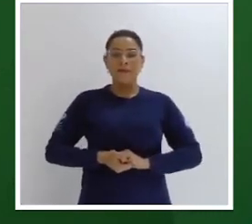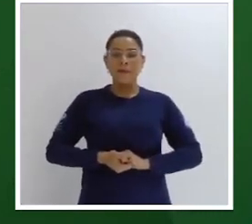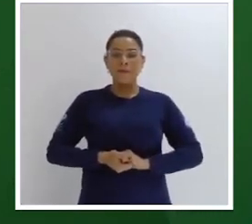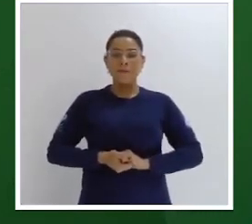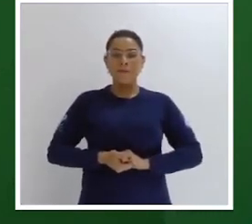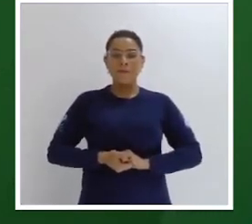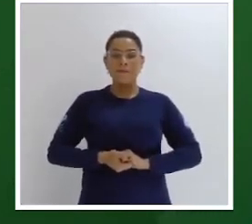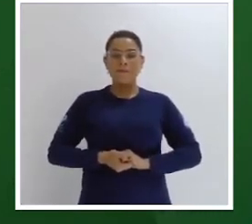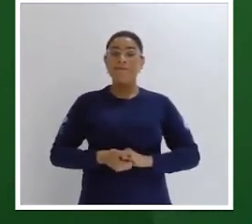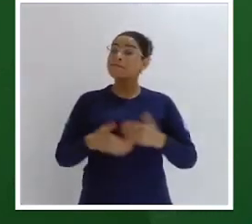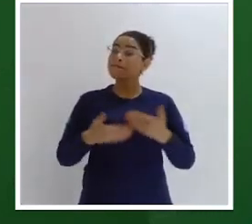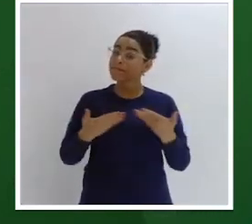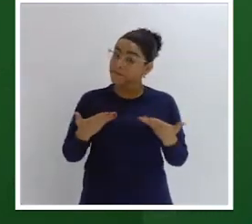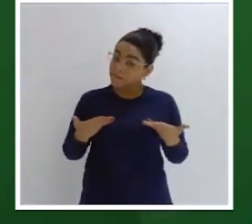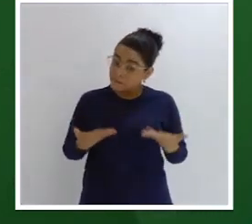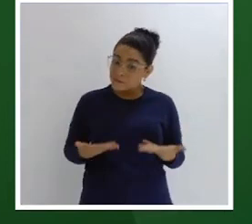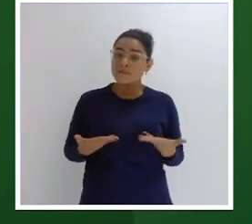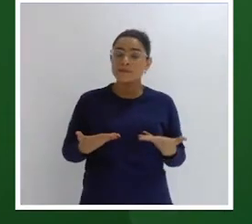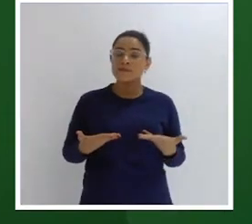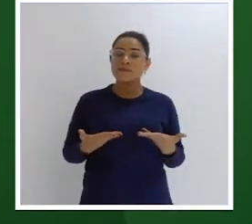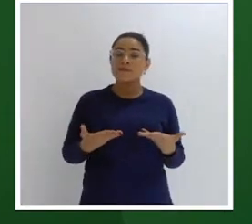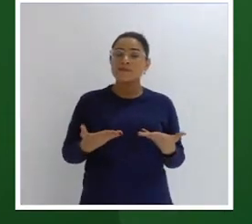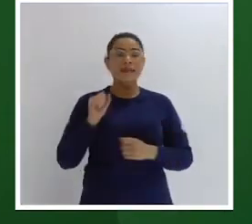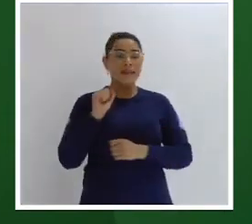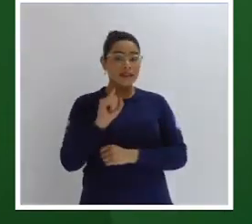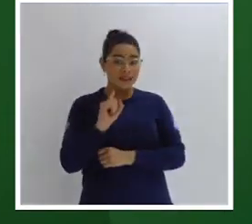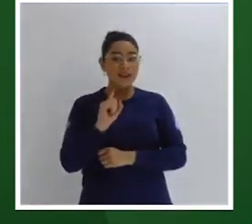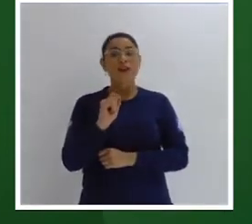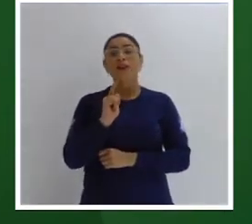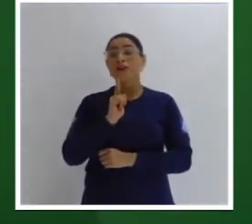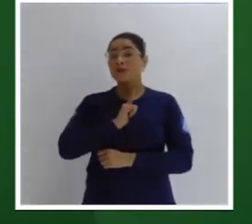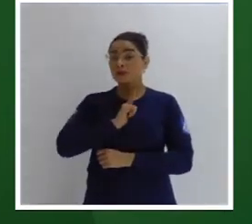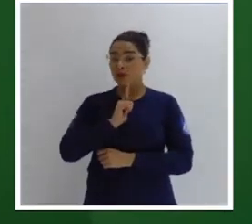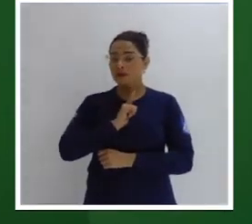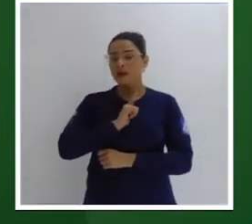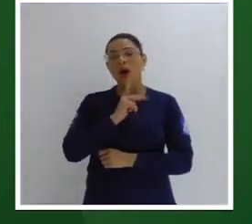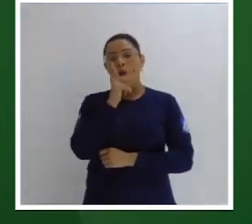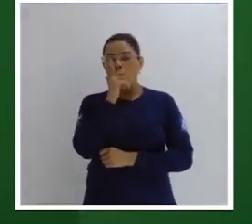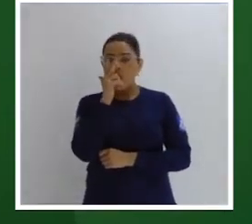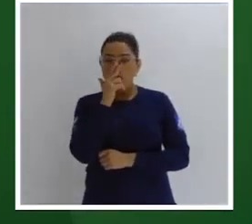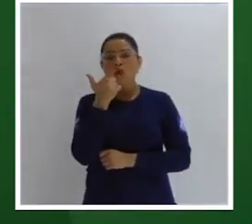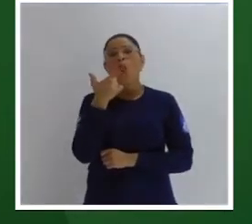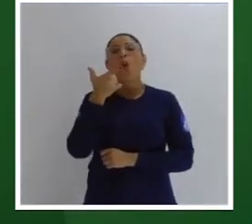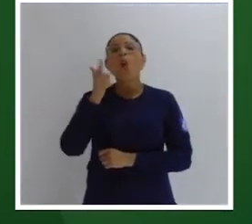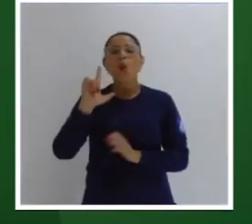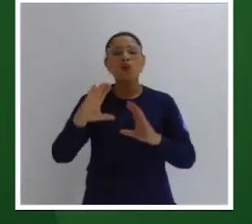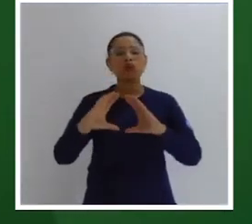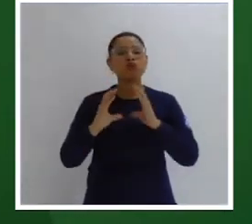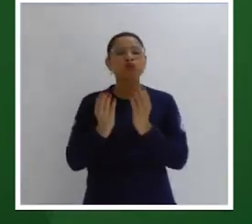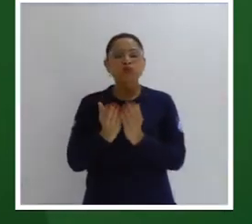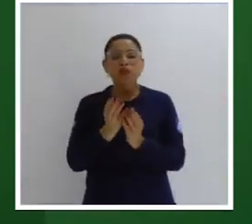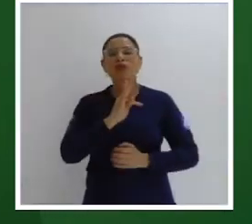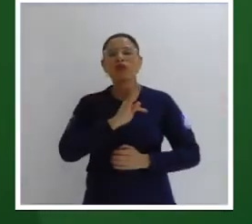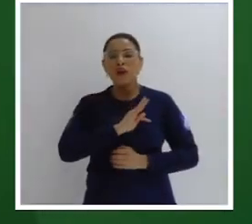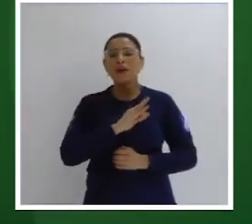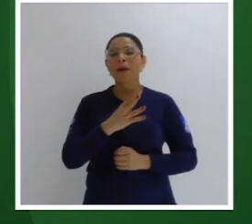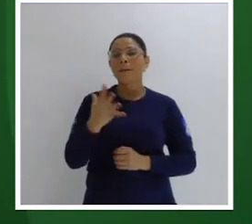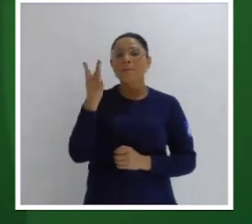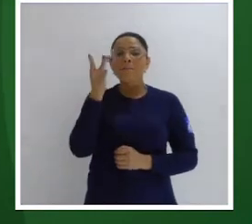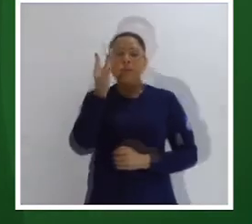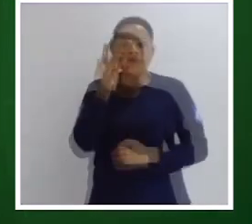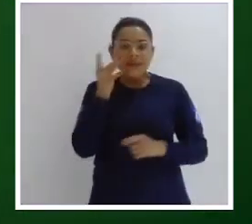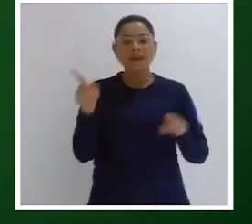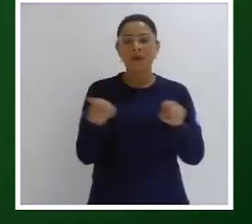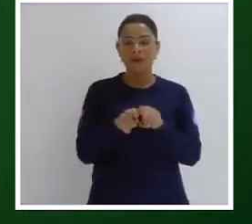tudo isso para dizer o seguinte se tivermos Espero que tenhamos outros fórum que eles sejam presenciais também